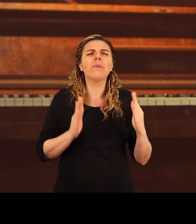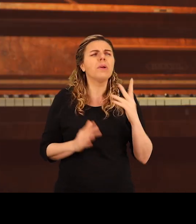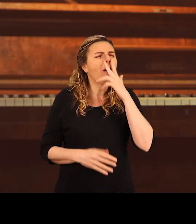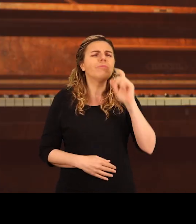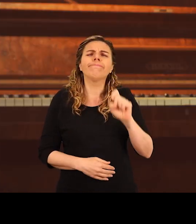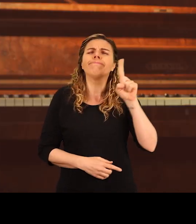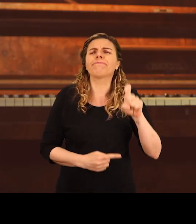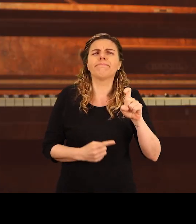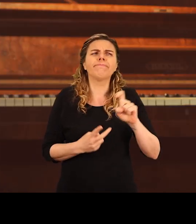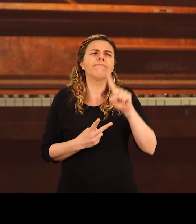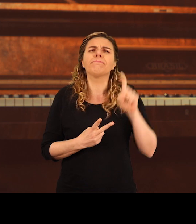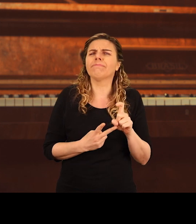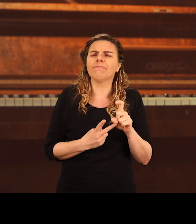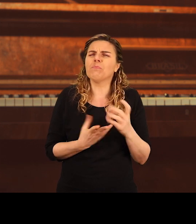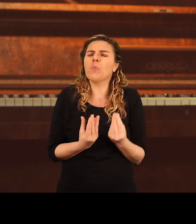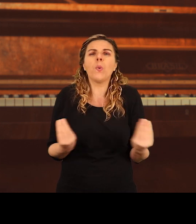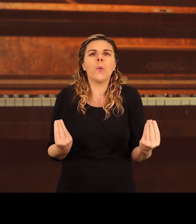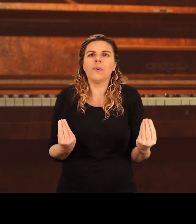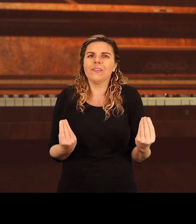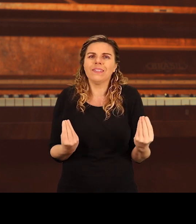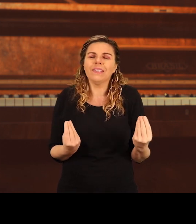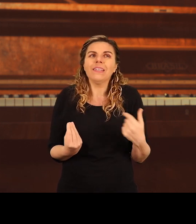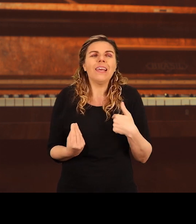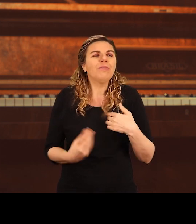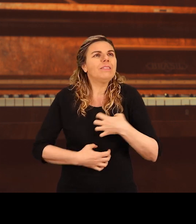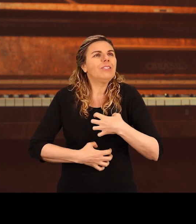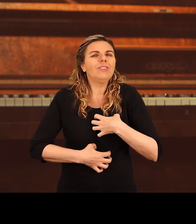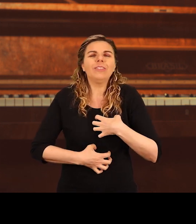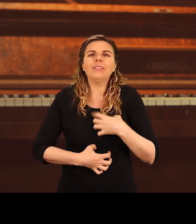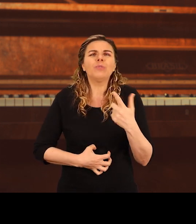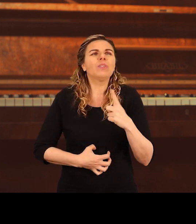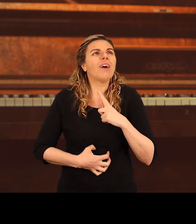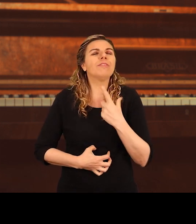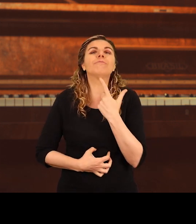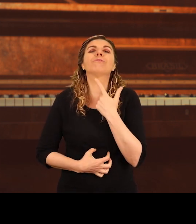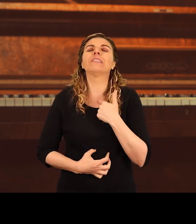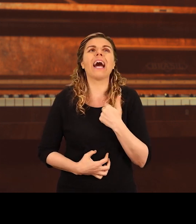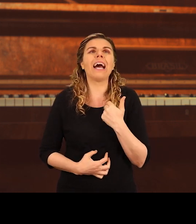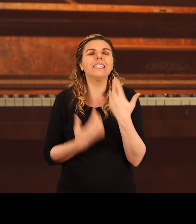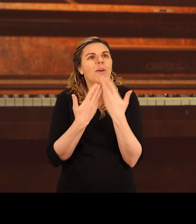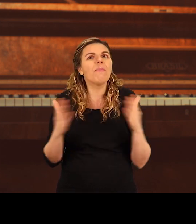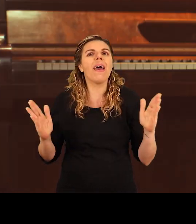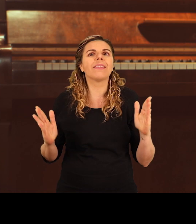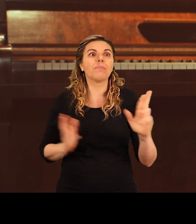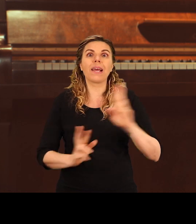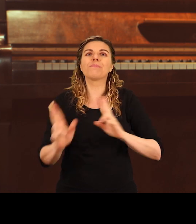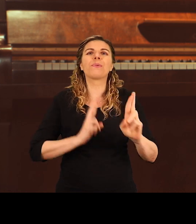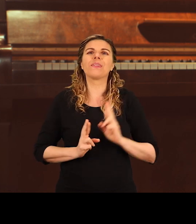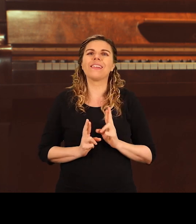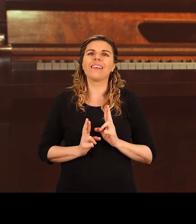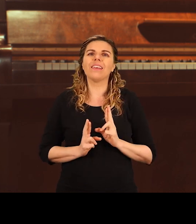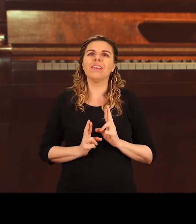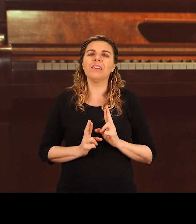Só que eu sentia que eu não estava disposta, nem tão aberta, assim, pra receber as respostas. E eu vim